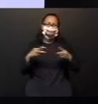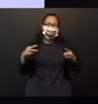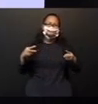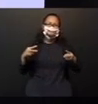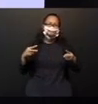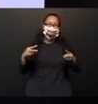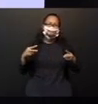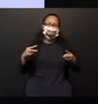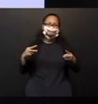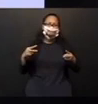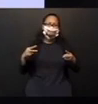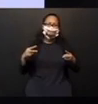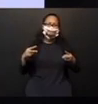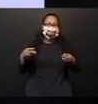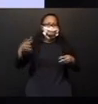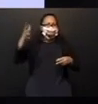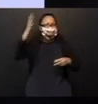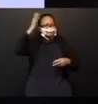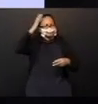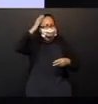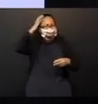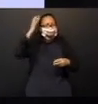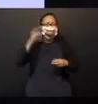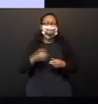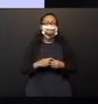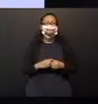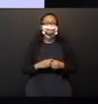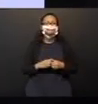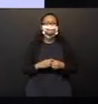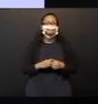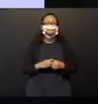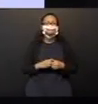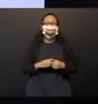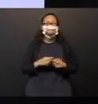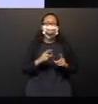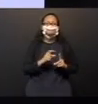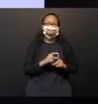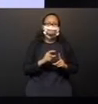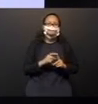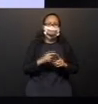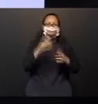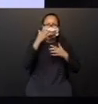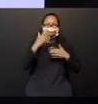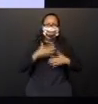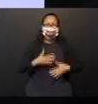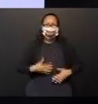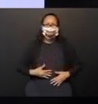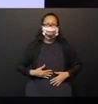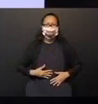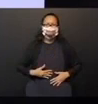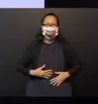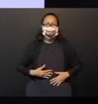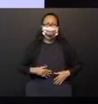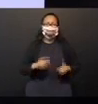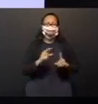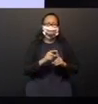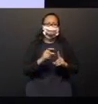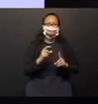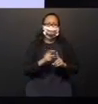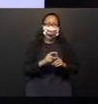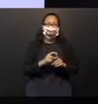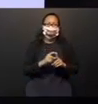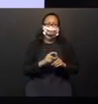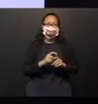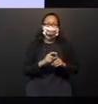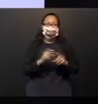da peça de vestuário. Ele destaca cabeça, que é o nome de uma parte do corpo. E destaca a palavra criatura, que